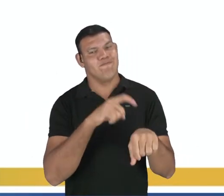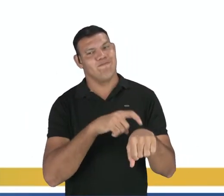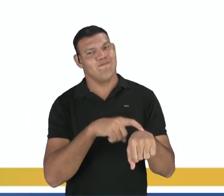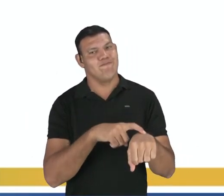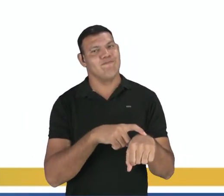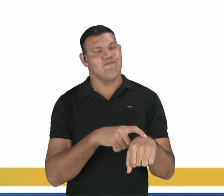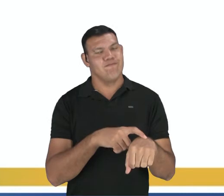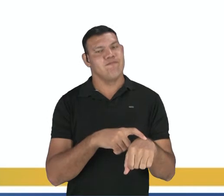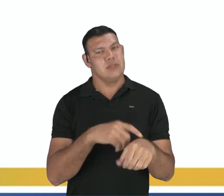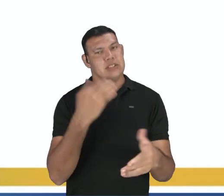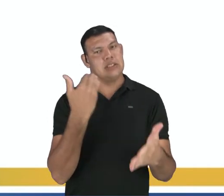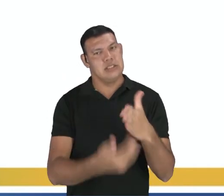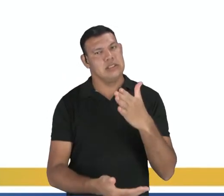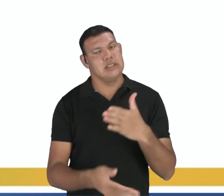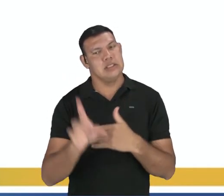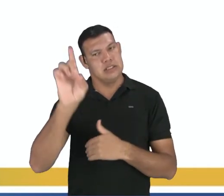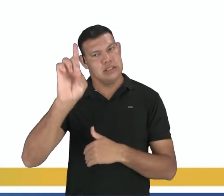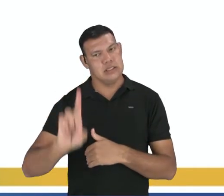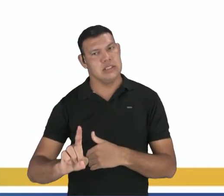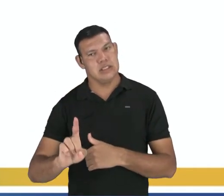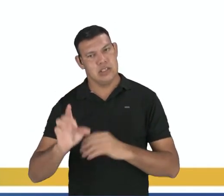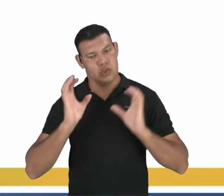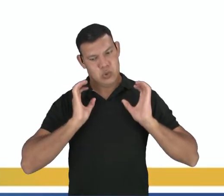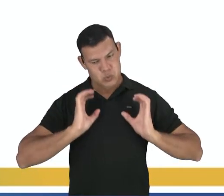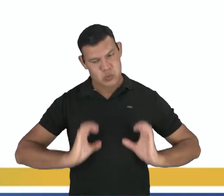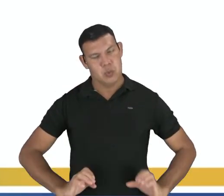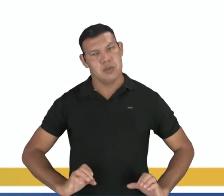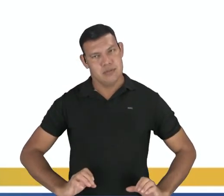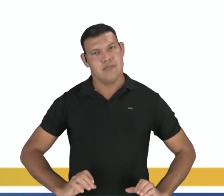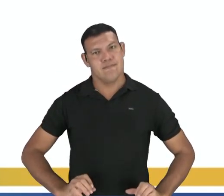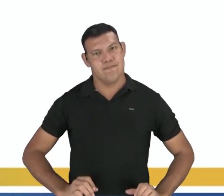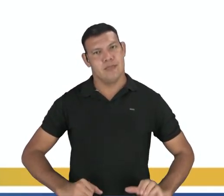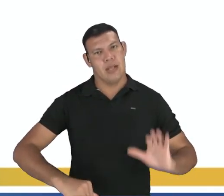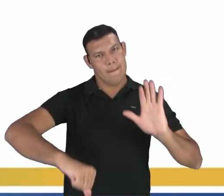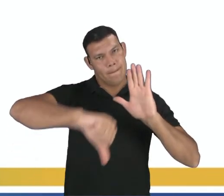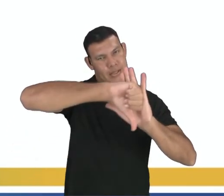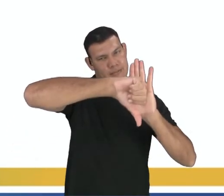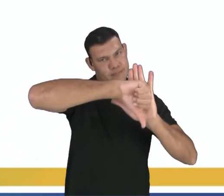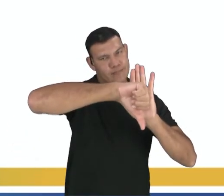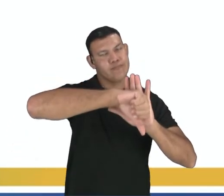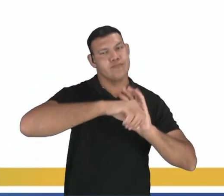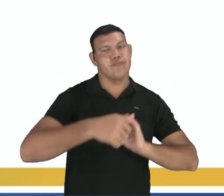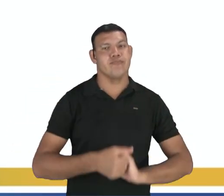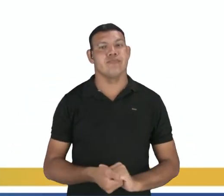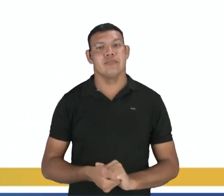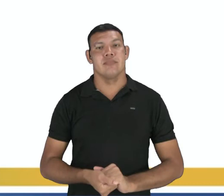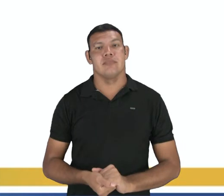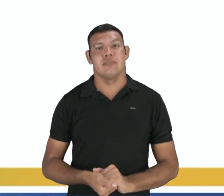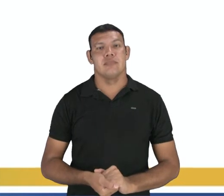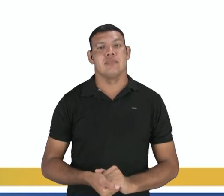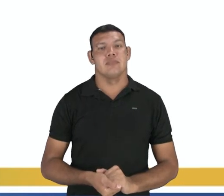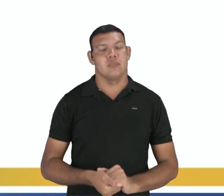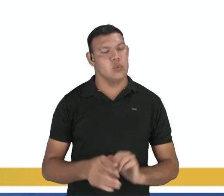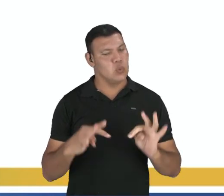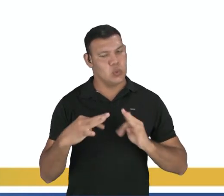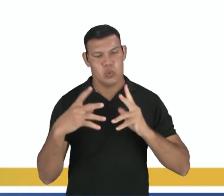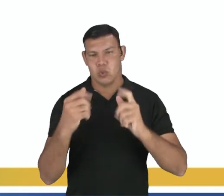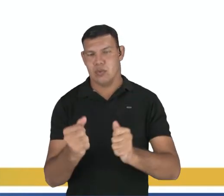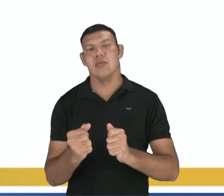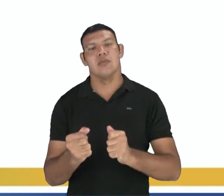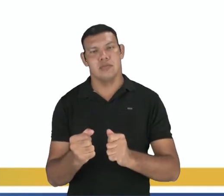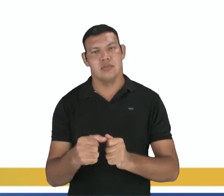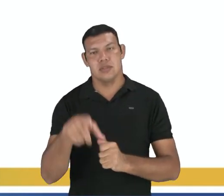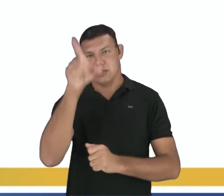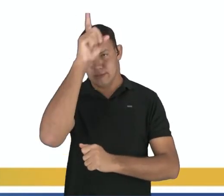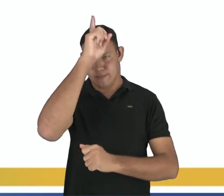elas perdem, então, os seus direitos civis, né, de acordo aí com alguns crimes. Então, assim, todos os adultos capazes, eles são